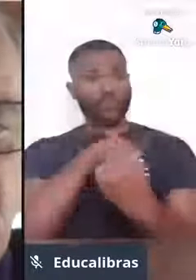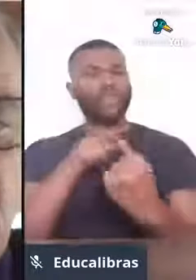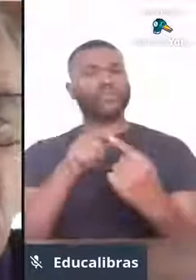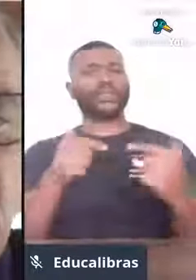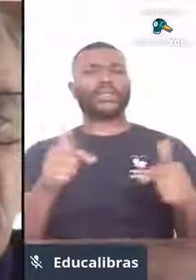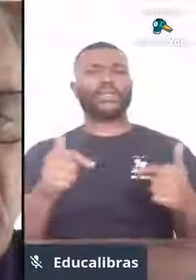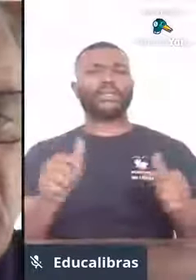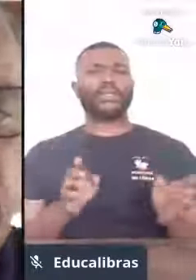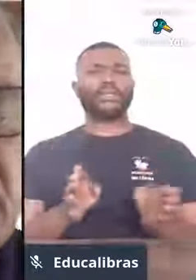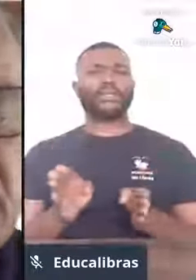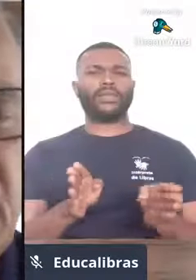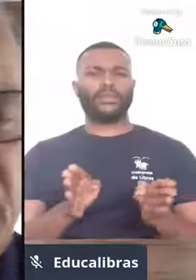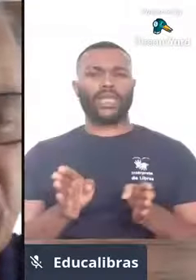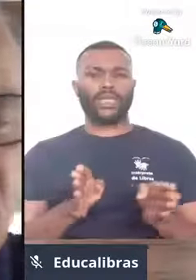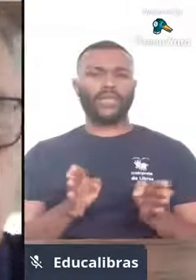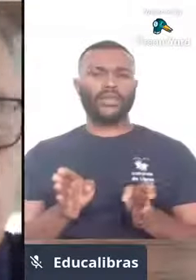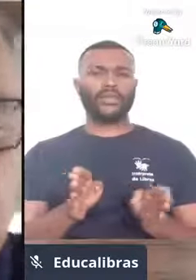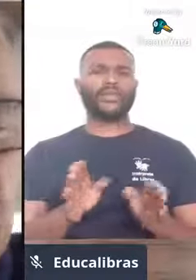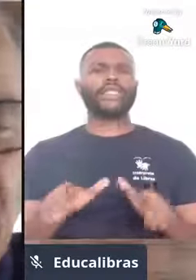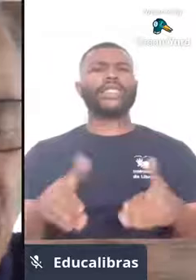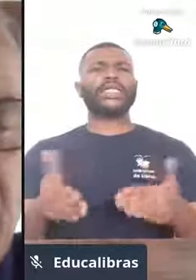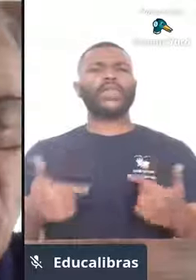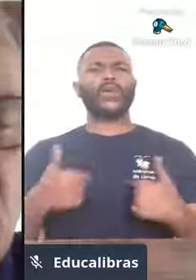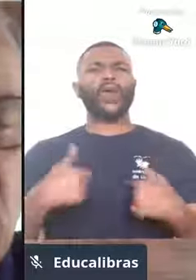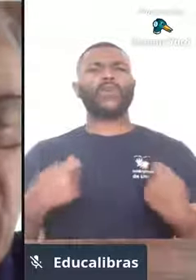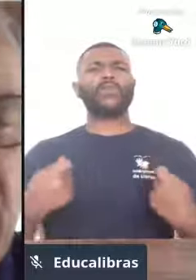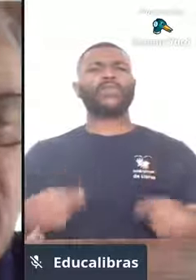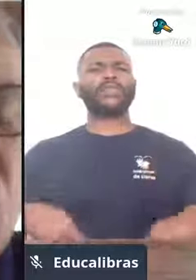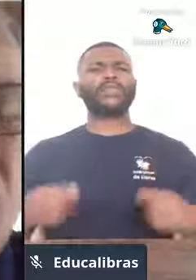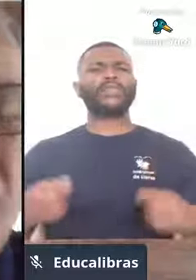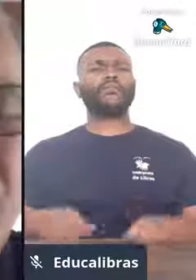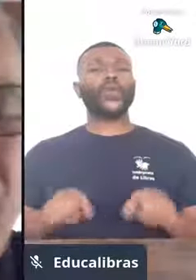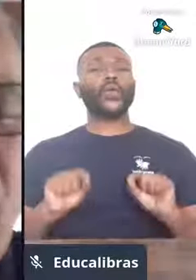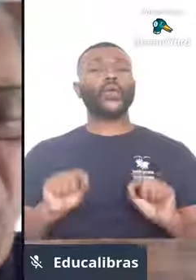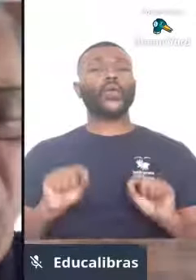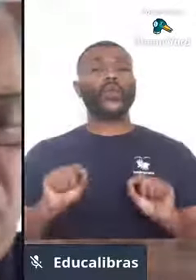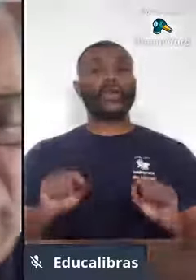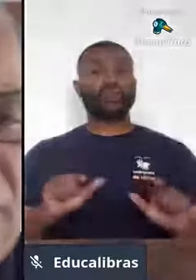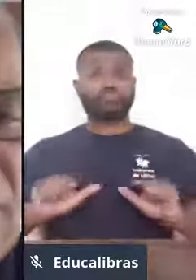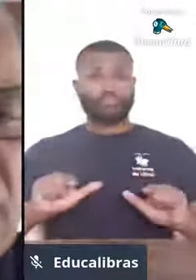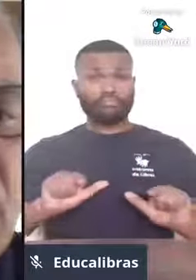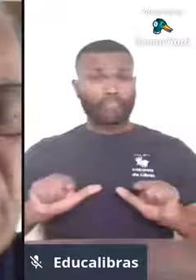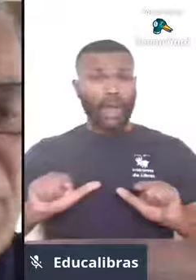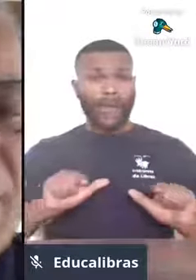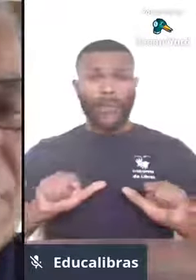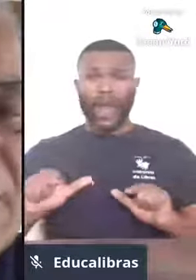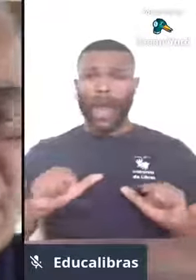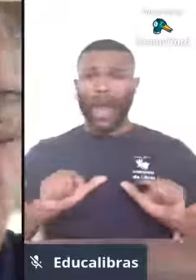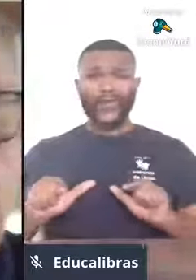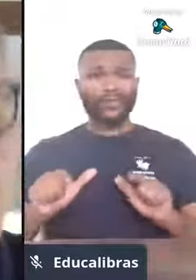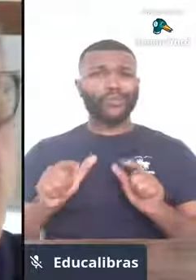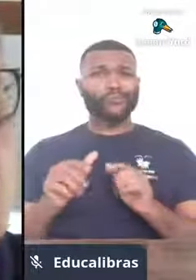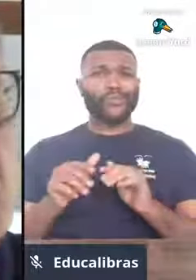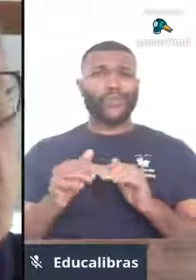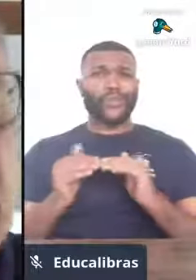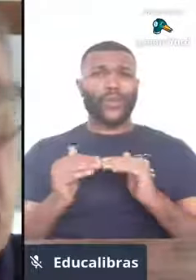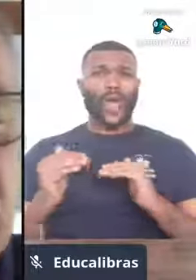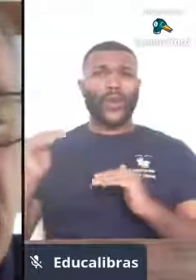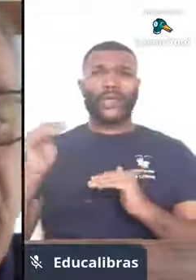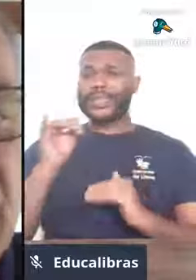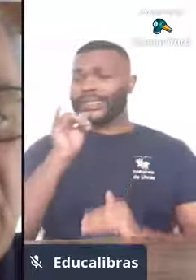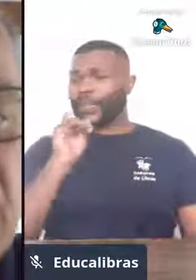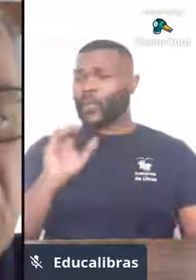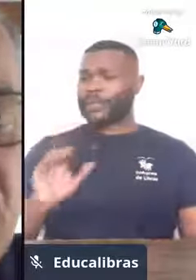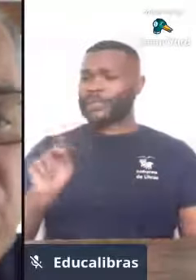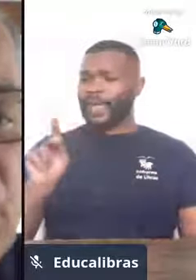E eu precisava de um trabalho muito maior. Não é que o trabalho da CPA não fosse grande, era